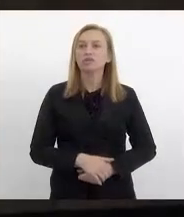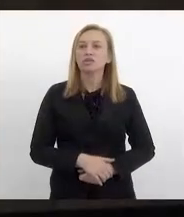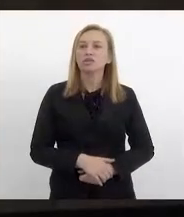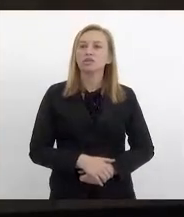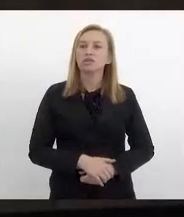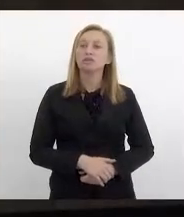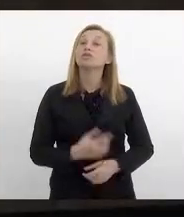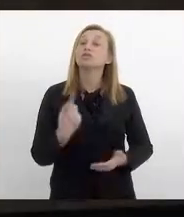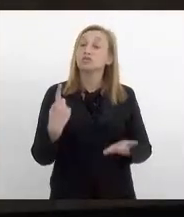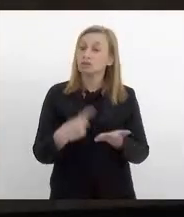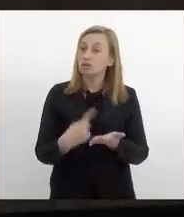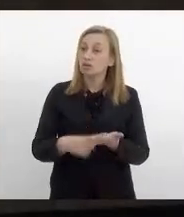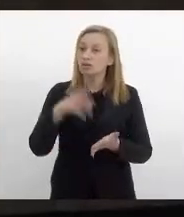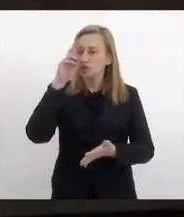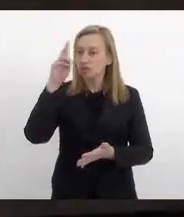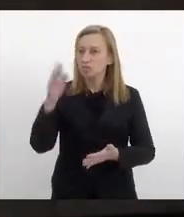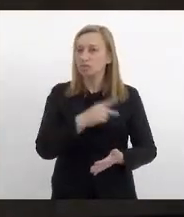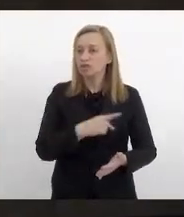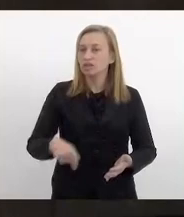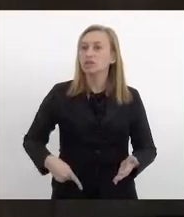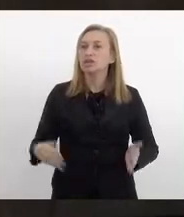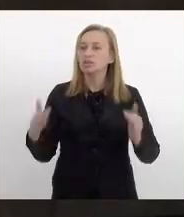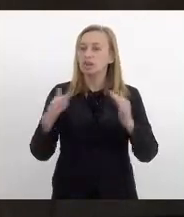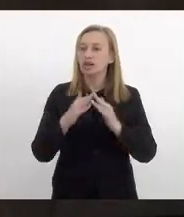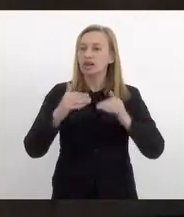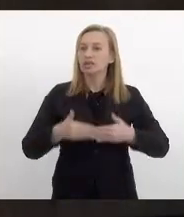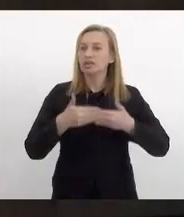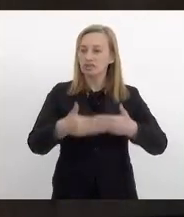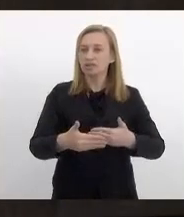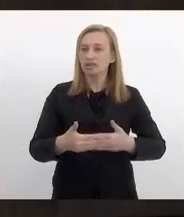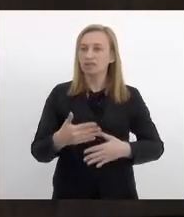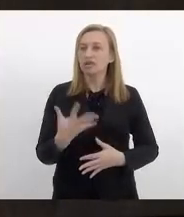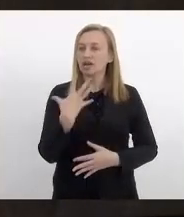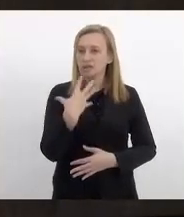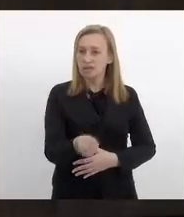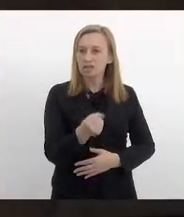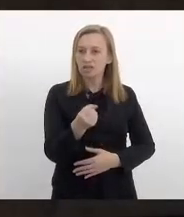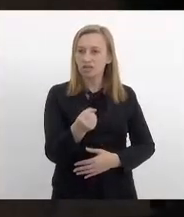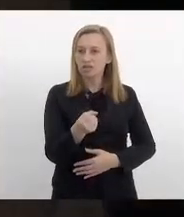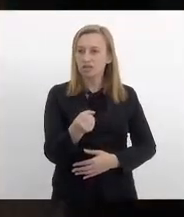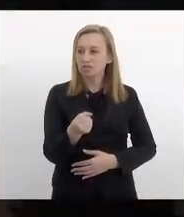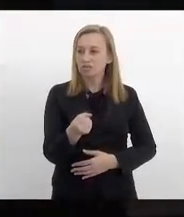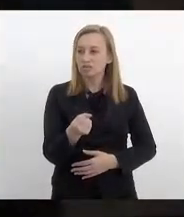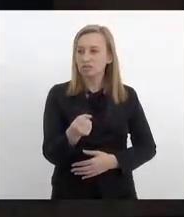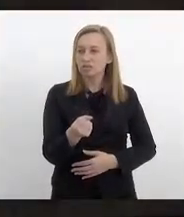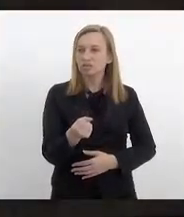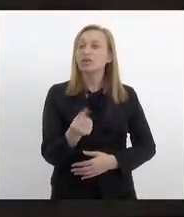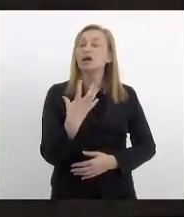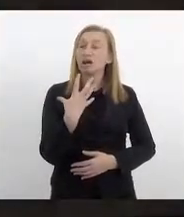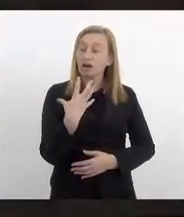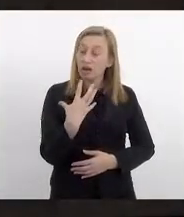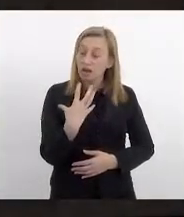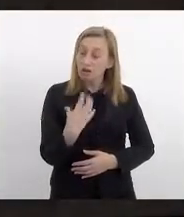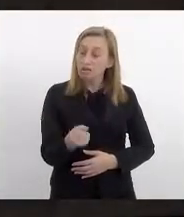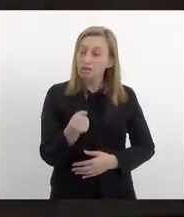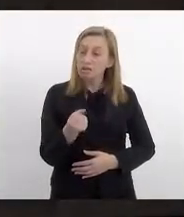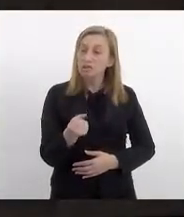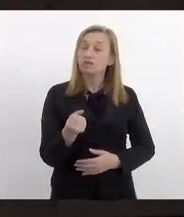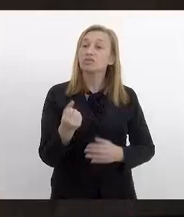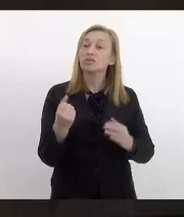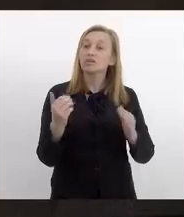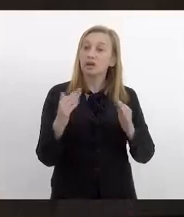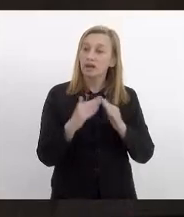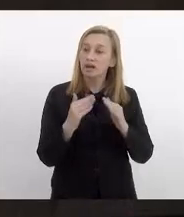Fruto do nosso acordo, senhor presidente, de uma casa que está avançando, o meu parecer é favorável, a favor do que essa casa